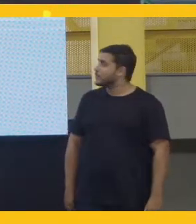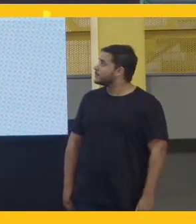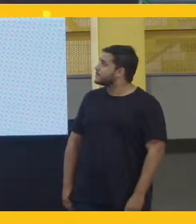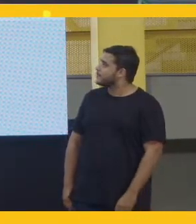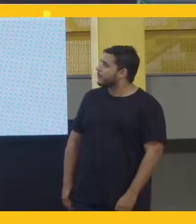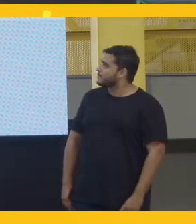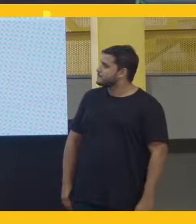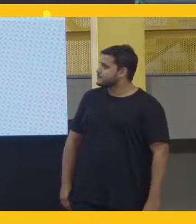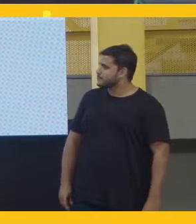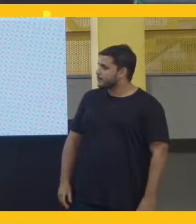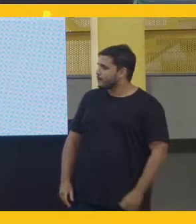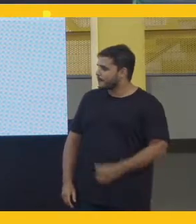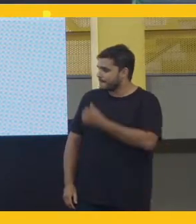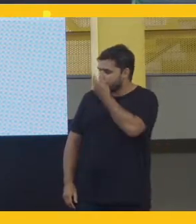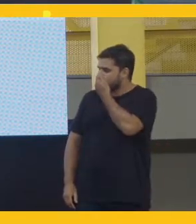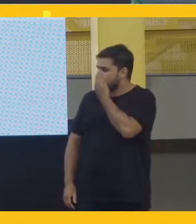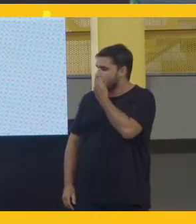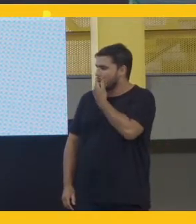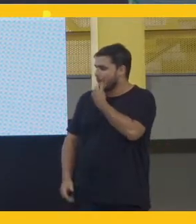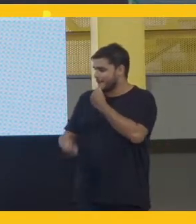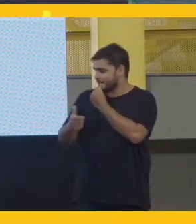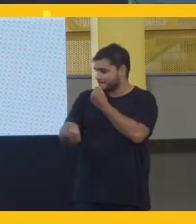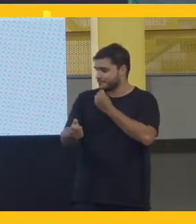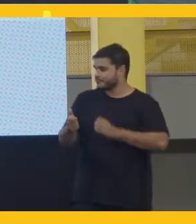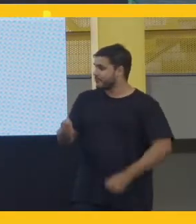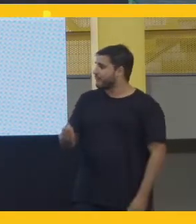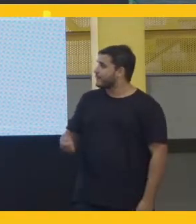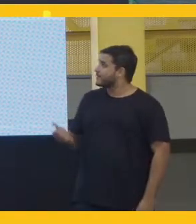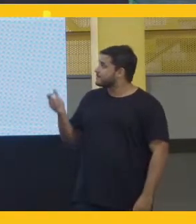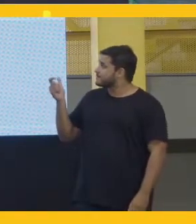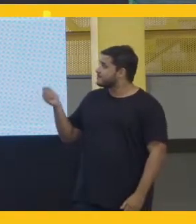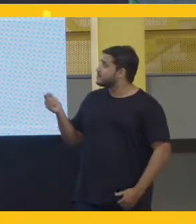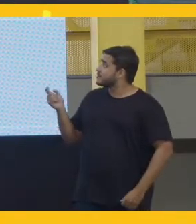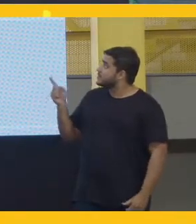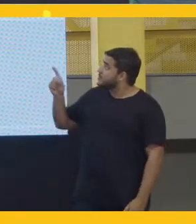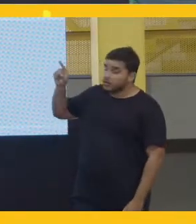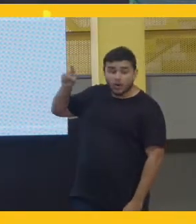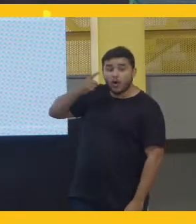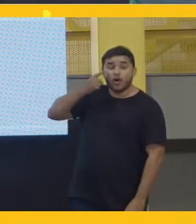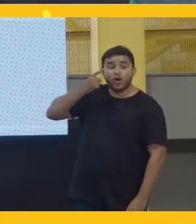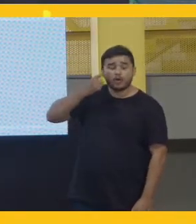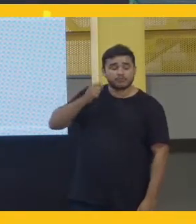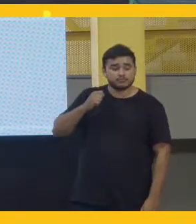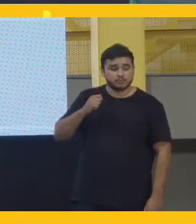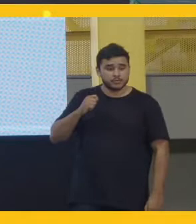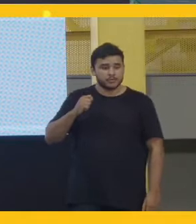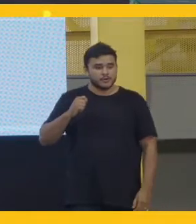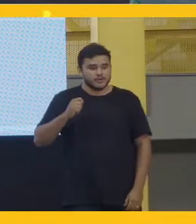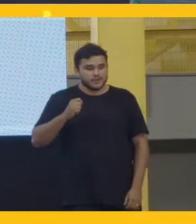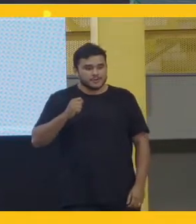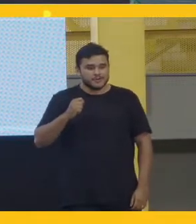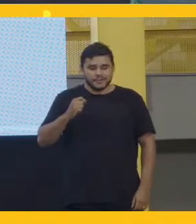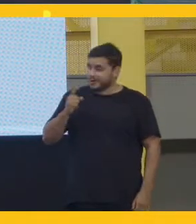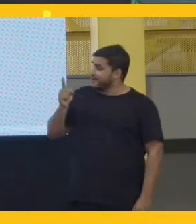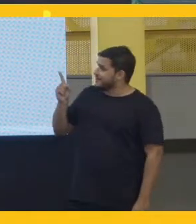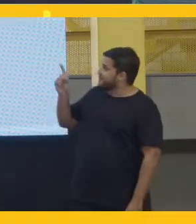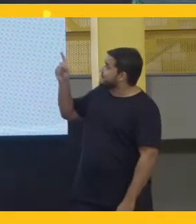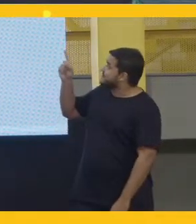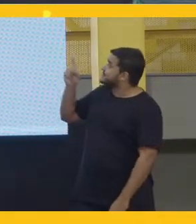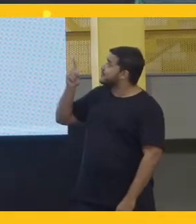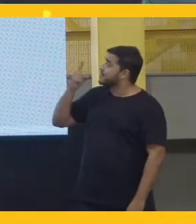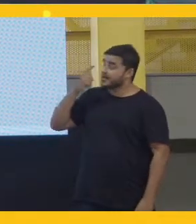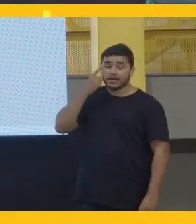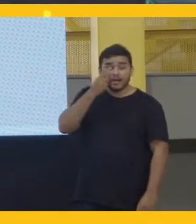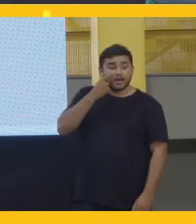É porque é bem... Ah, eu lembrei que eu tenho um super laser aqui. Quando a gente recebe luz vermelha nos nossos